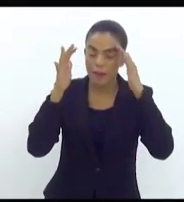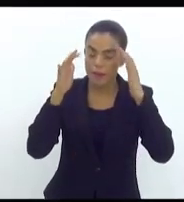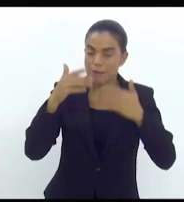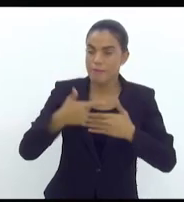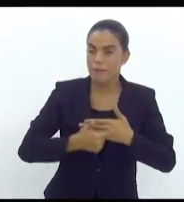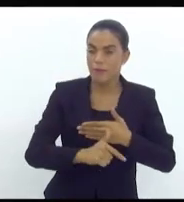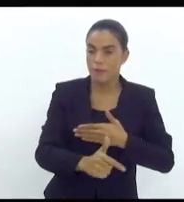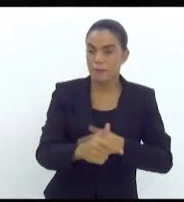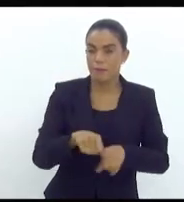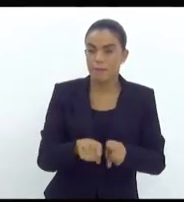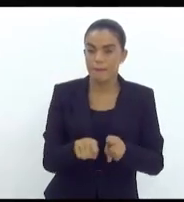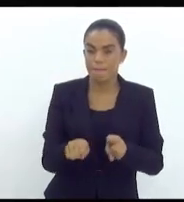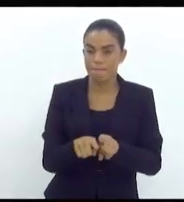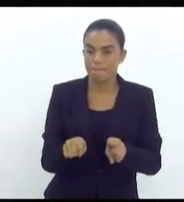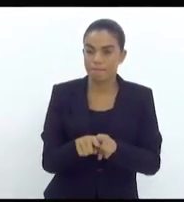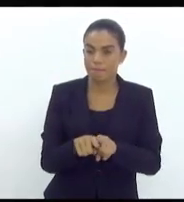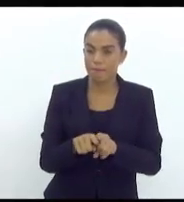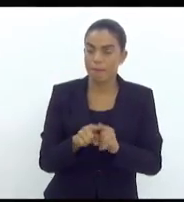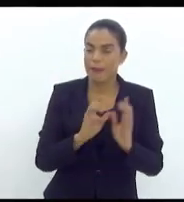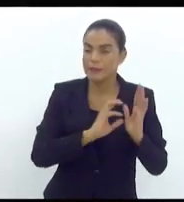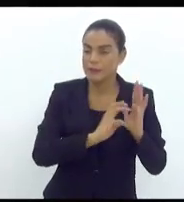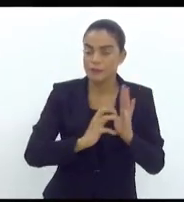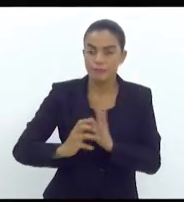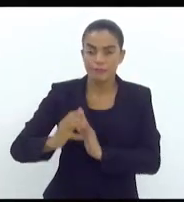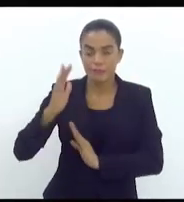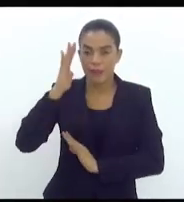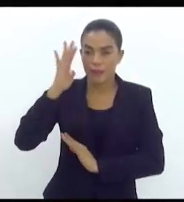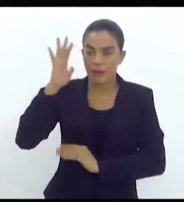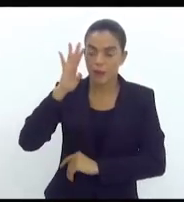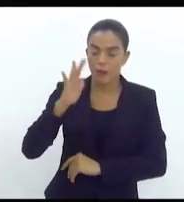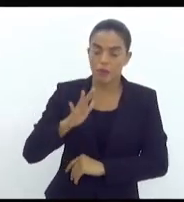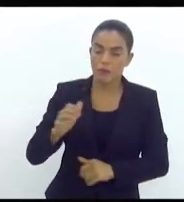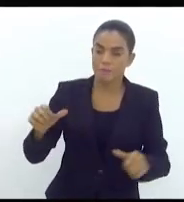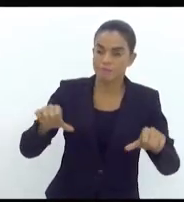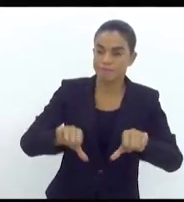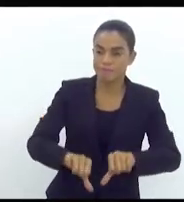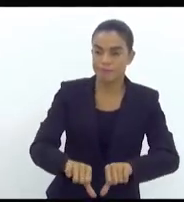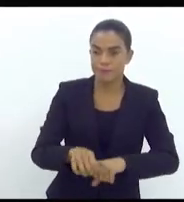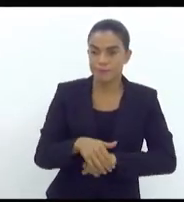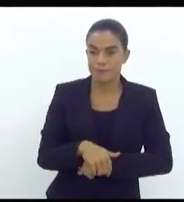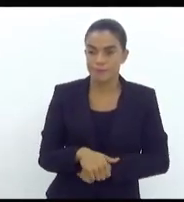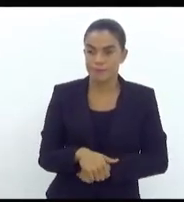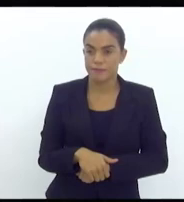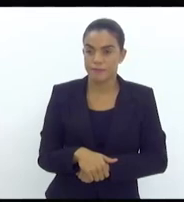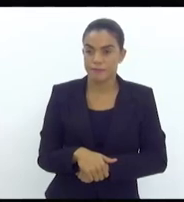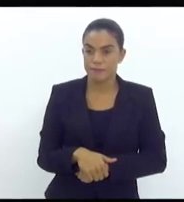ideologias nefastas para que isso jamais se abatam sobre o nosso país